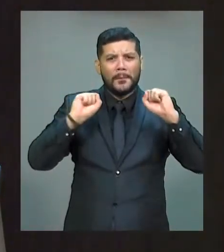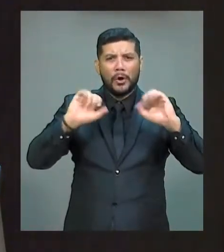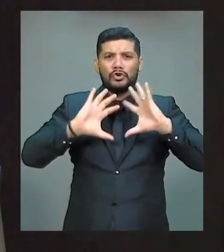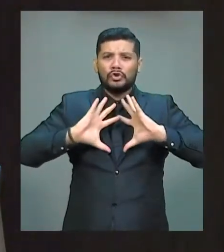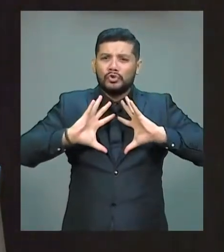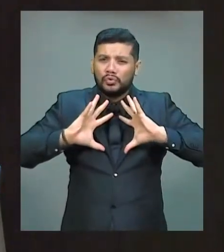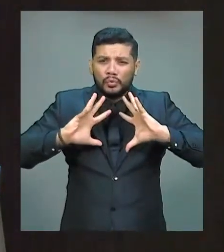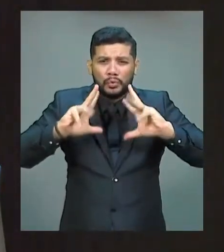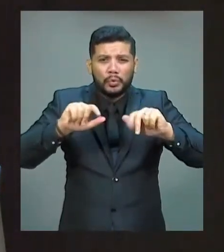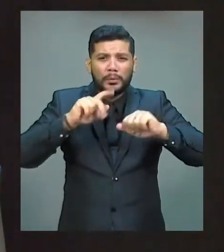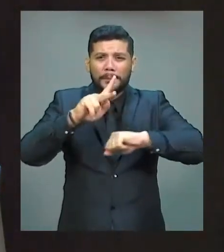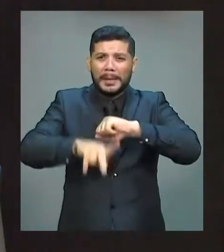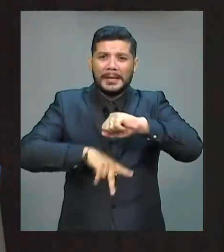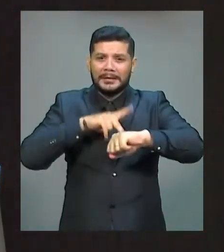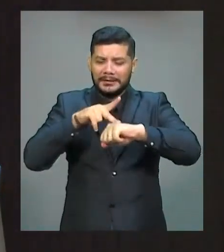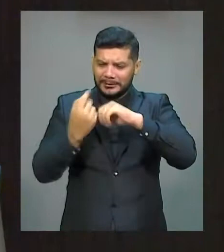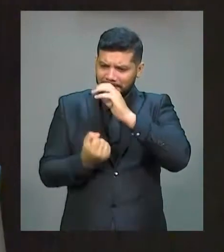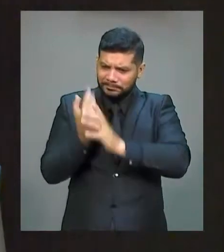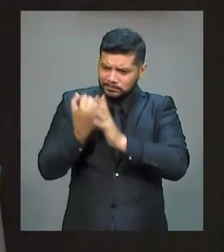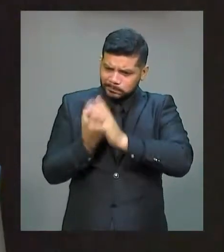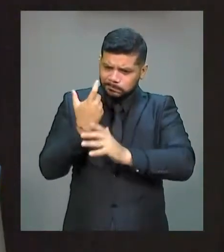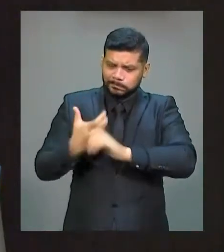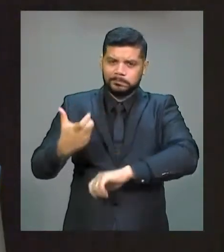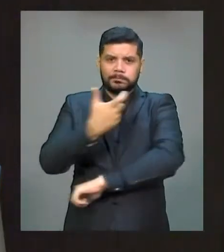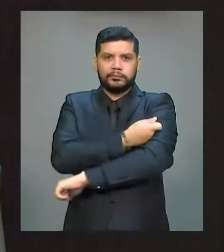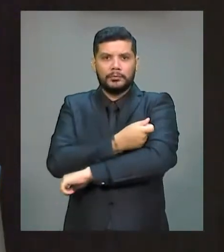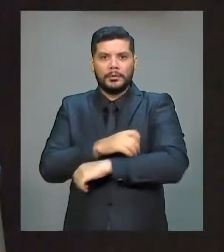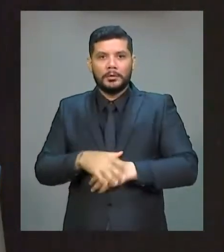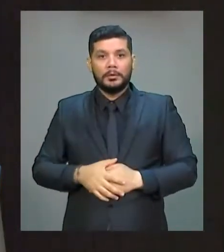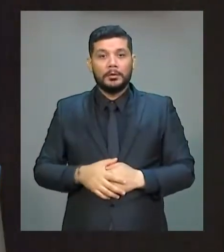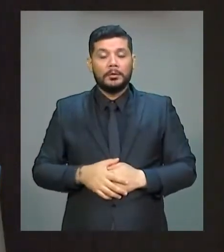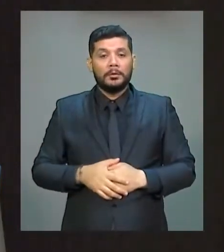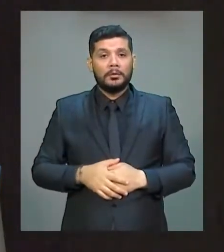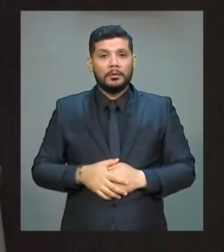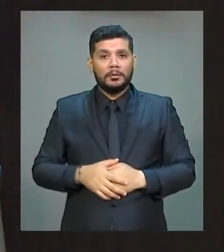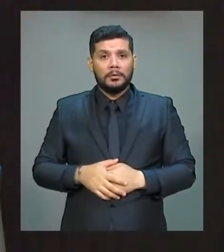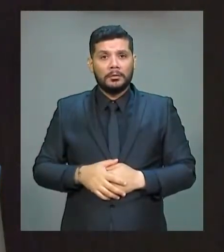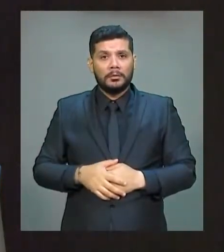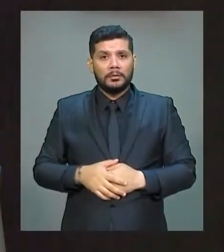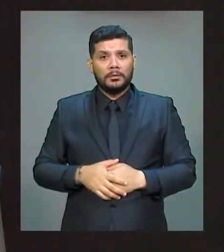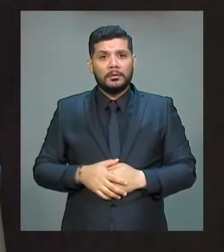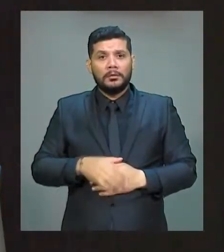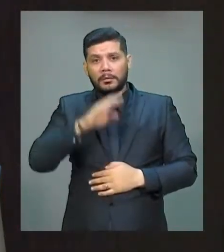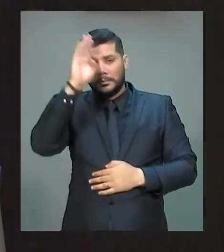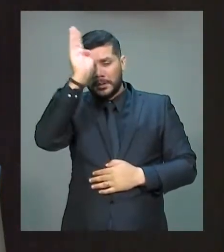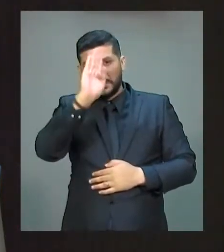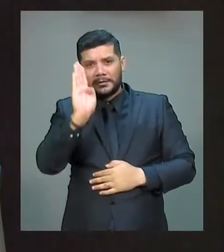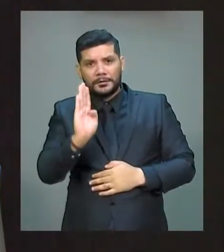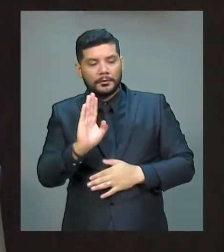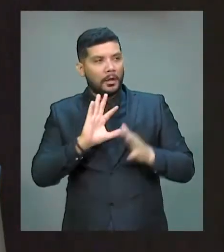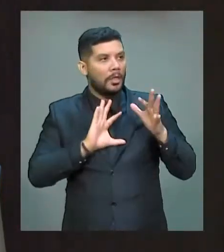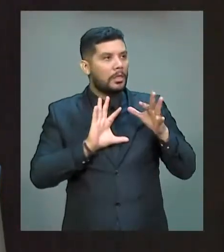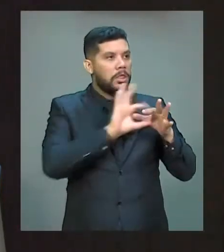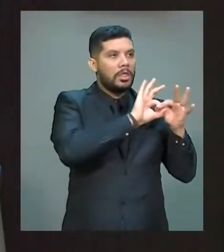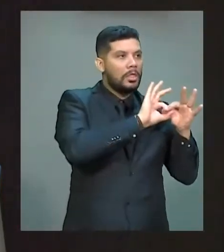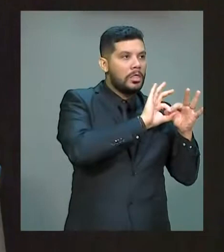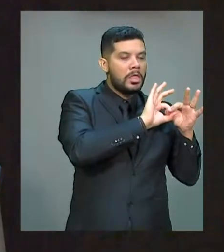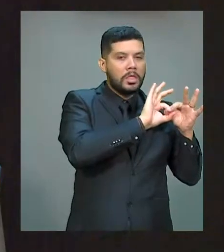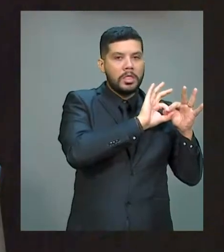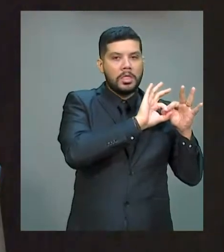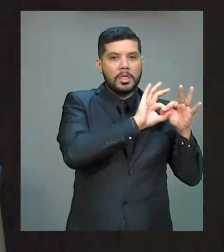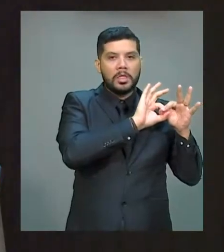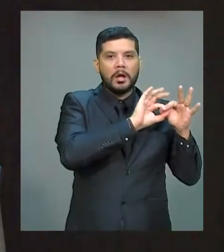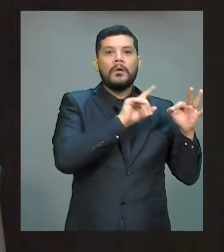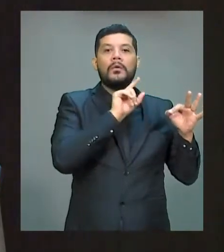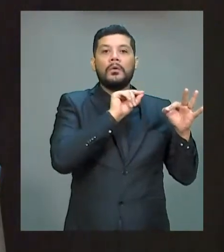países fabricassem vacina. O Brasil se aliou às grandes empresas multinacionais e disse que não era a favor da quebra